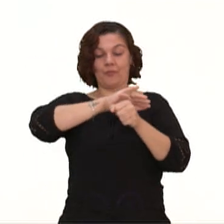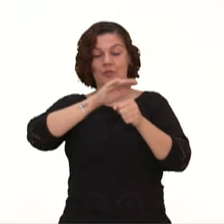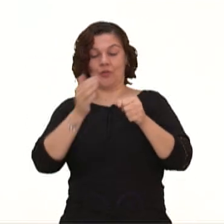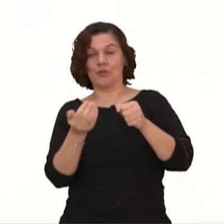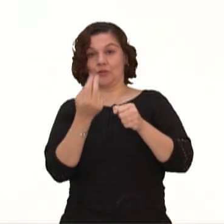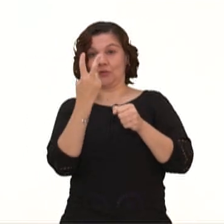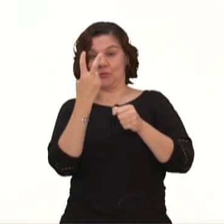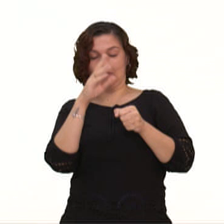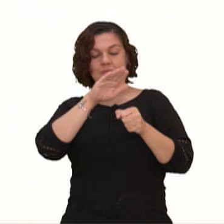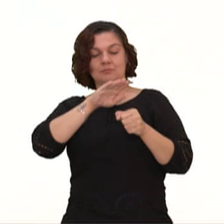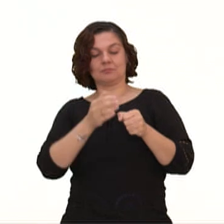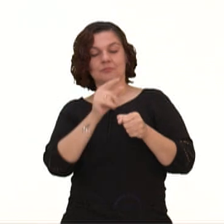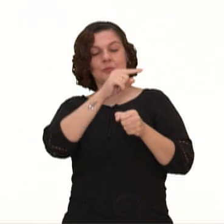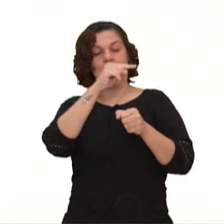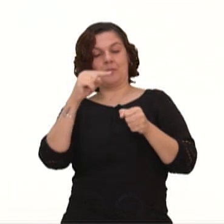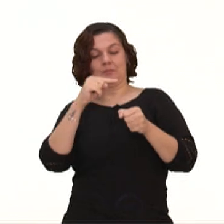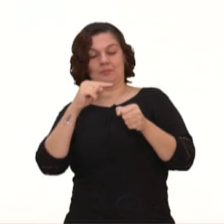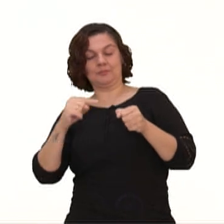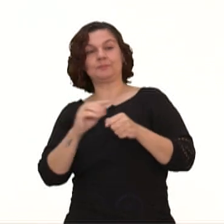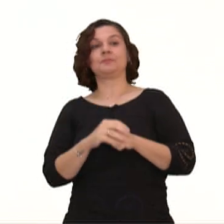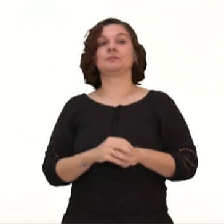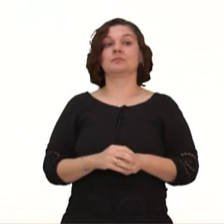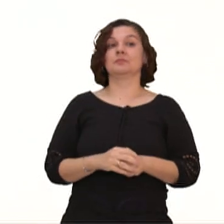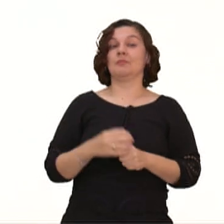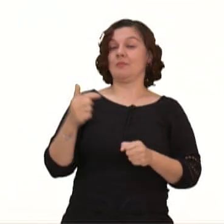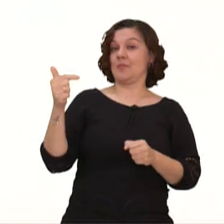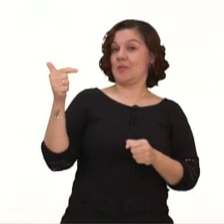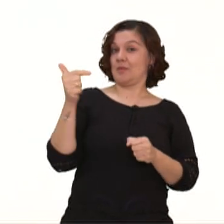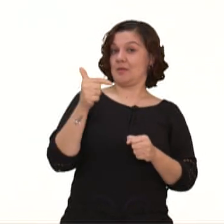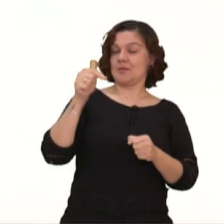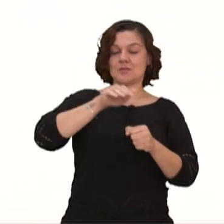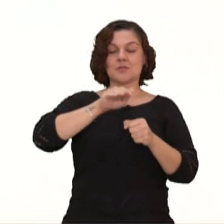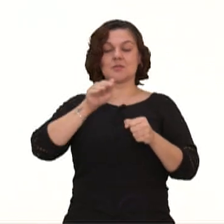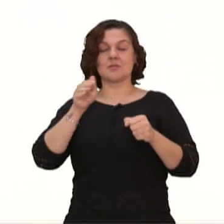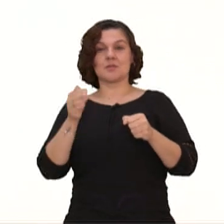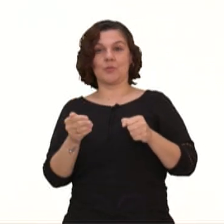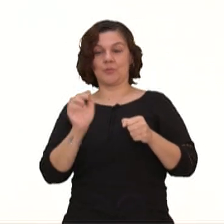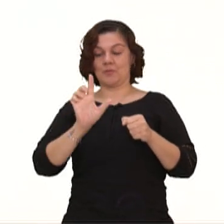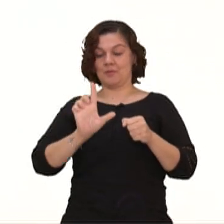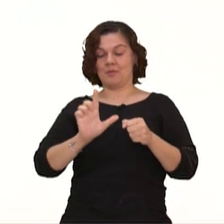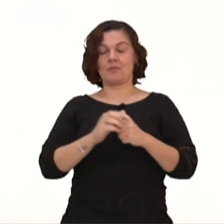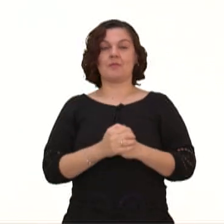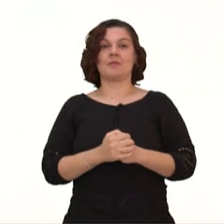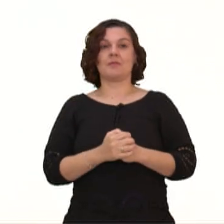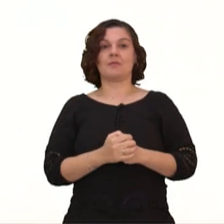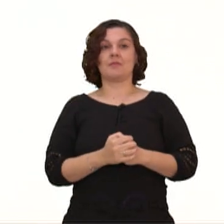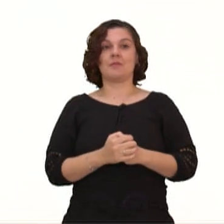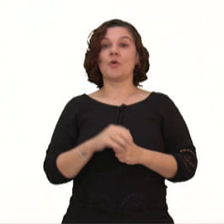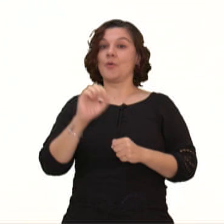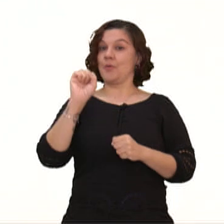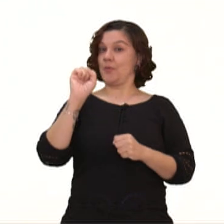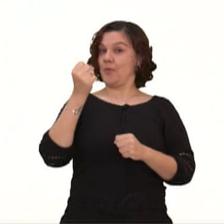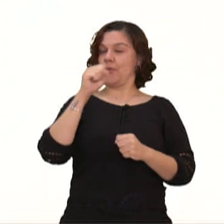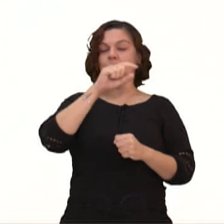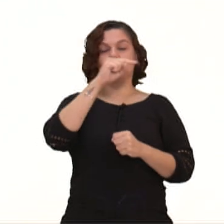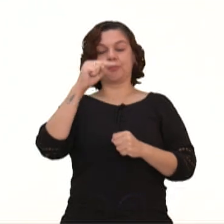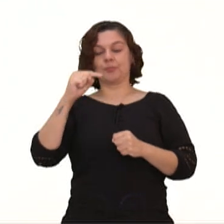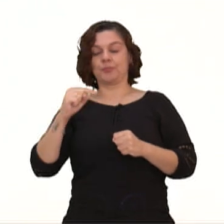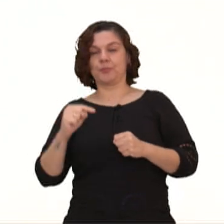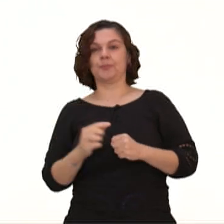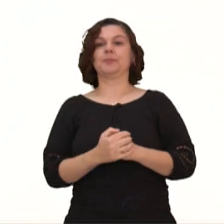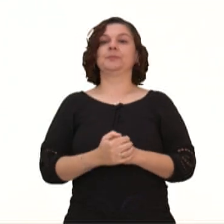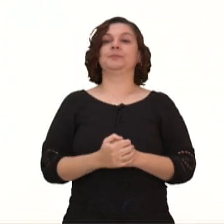para 2 elétrons. Já a segunda camada, a camada L, tem vaga para 8 elétrons.